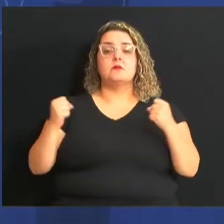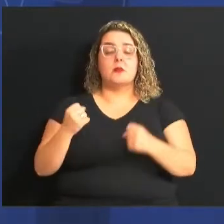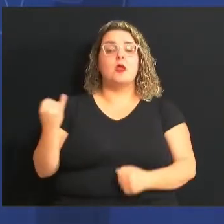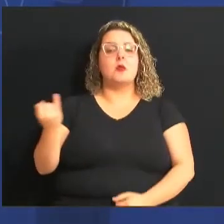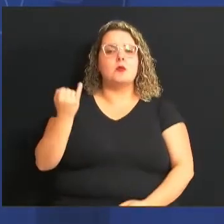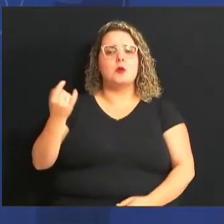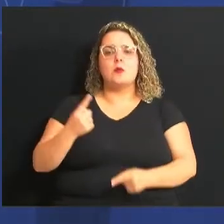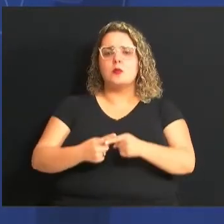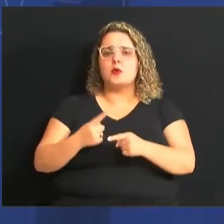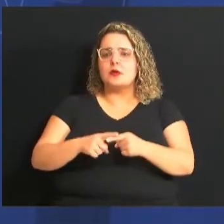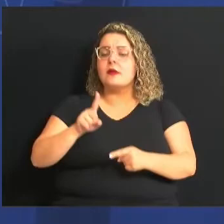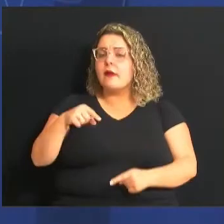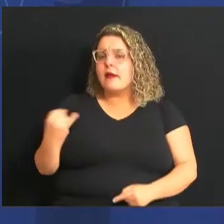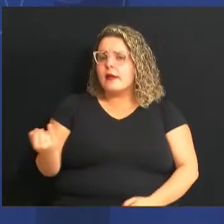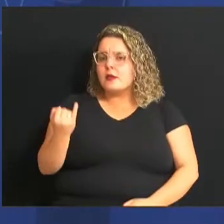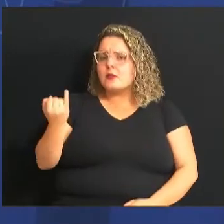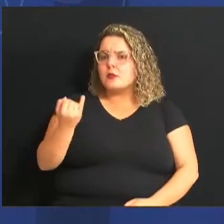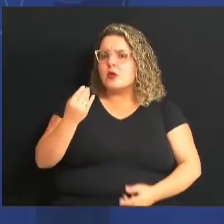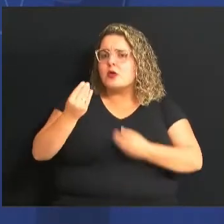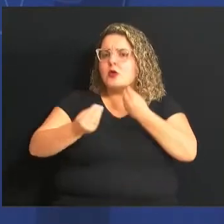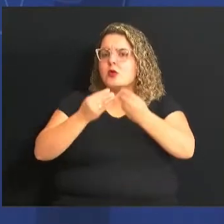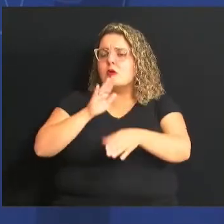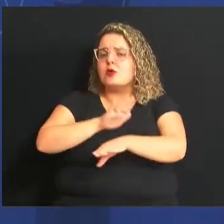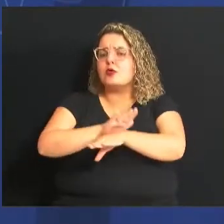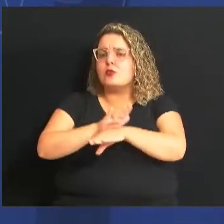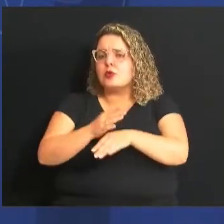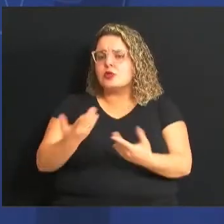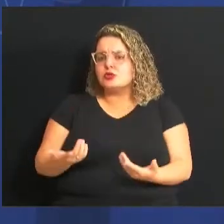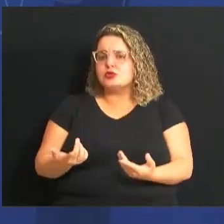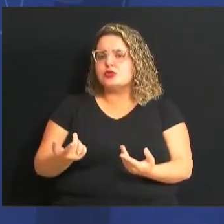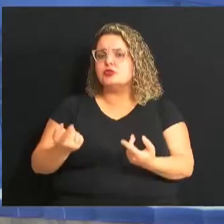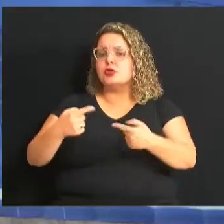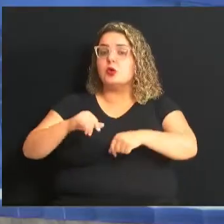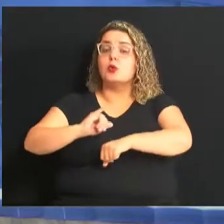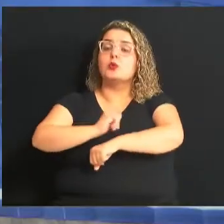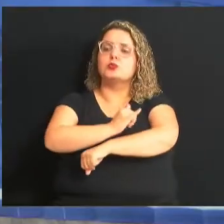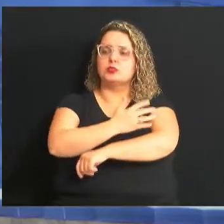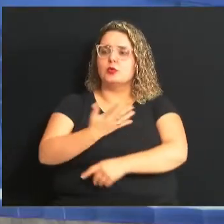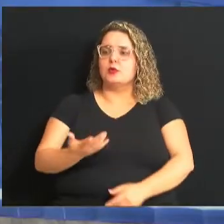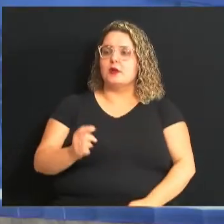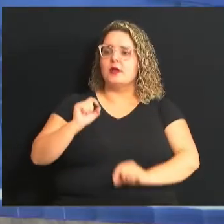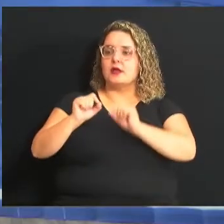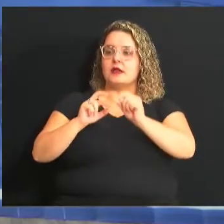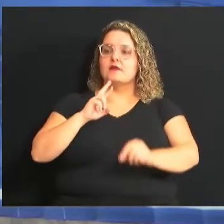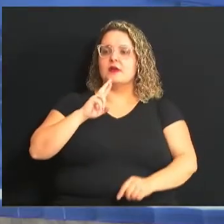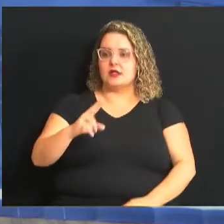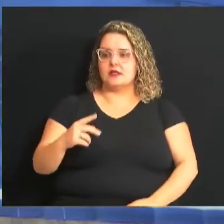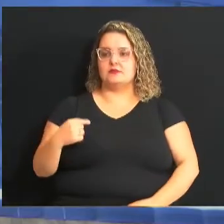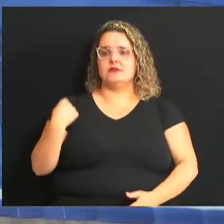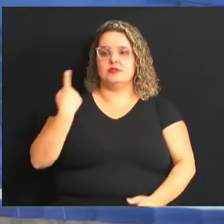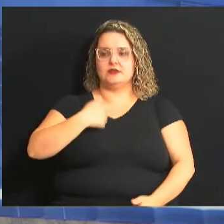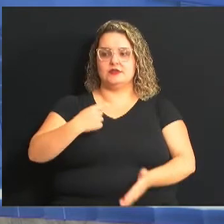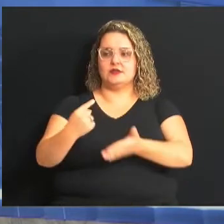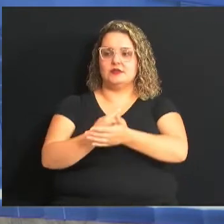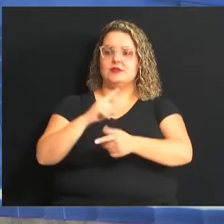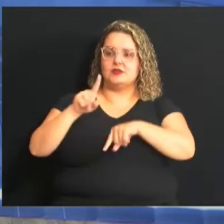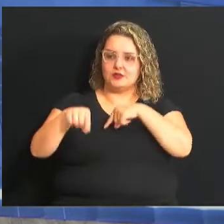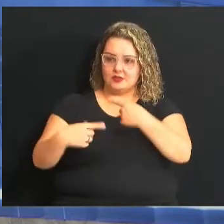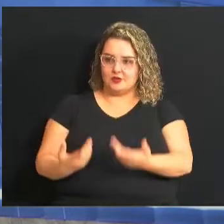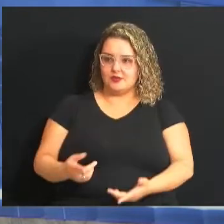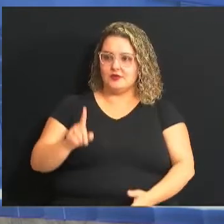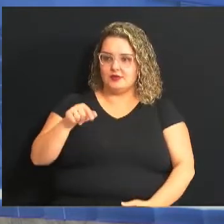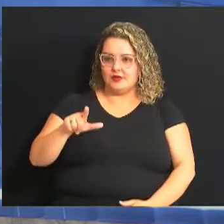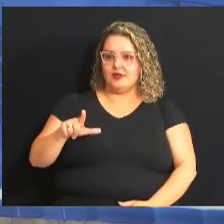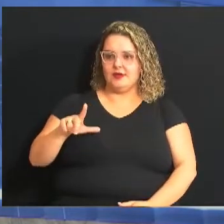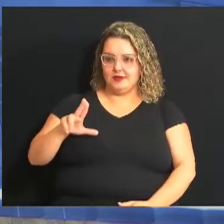que ela é tão importante? Como ela ajuda no combate à obesidade? Olha só, quem vai responder essas perguntas e várias outras é o